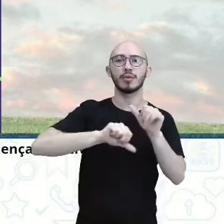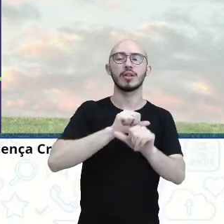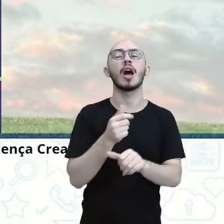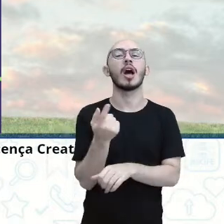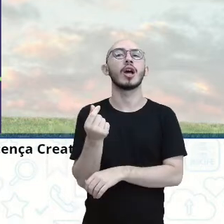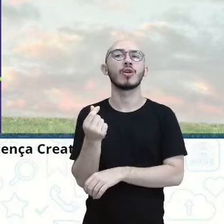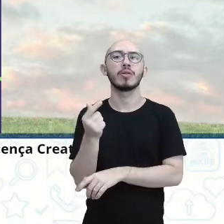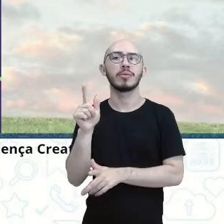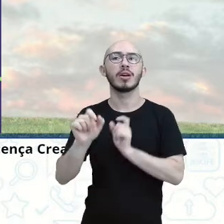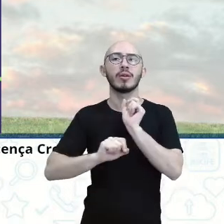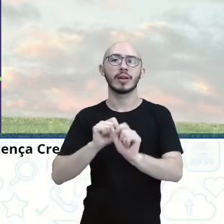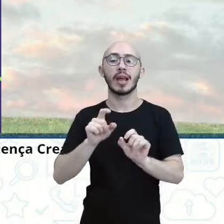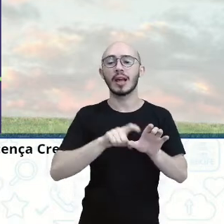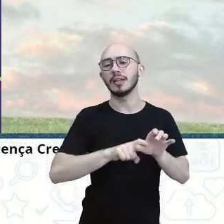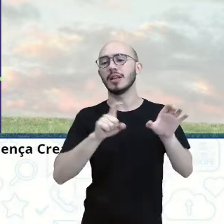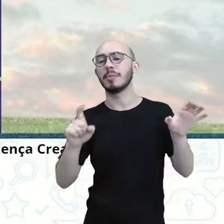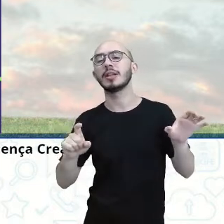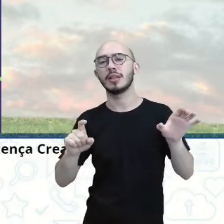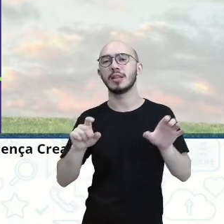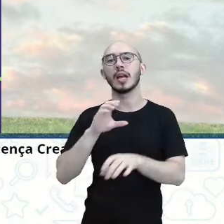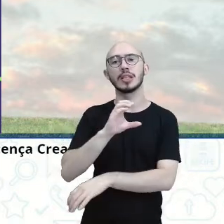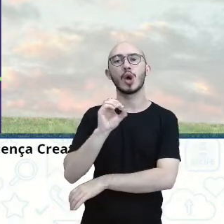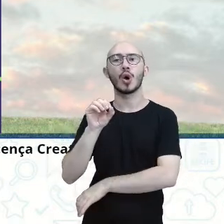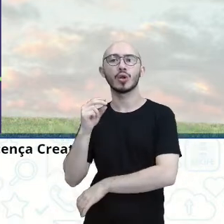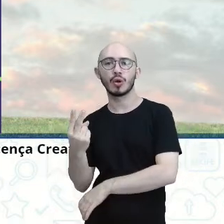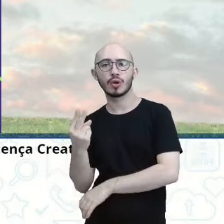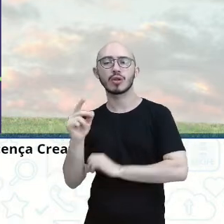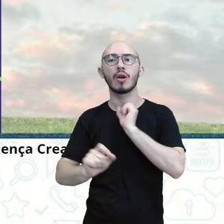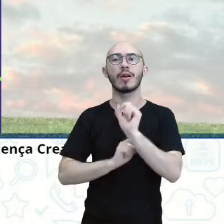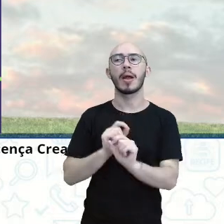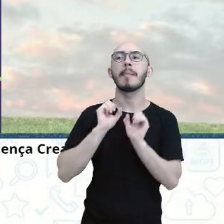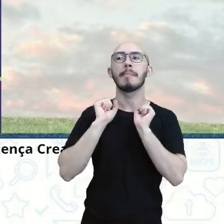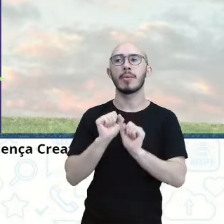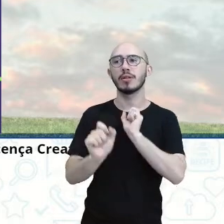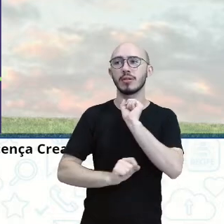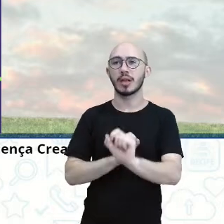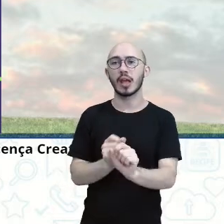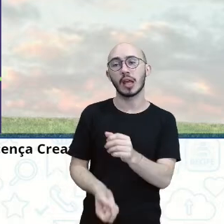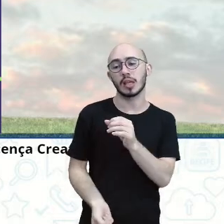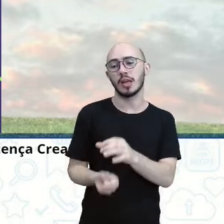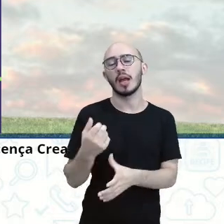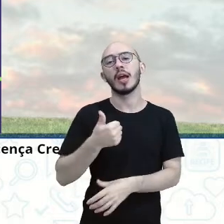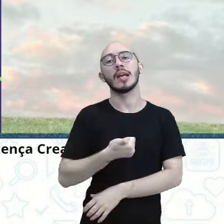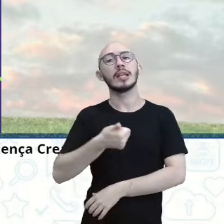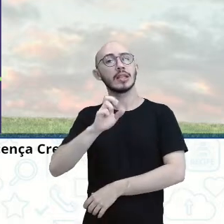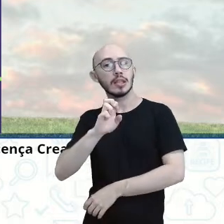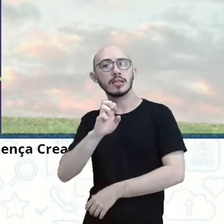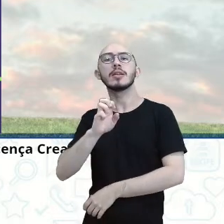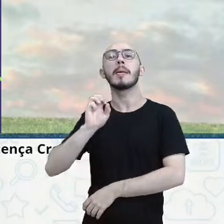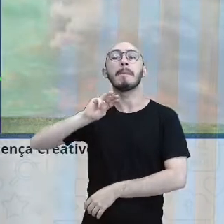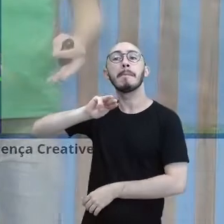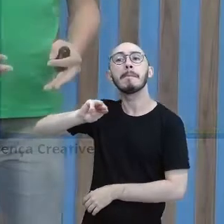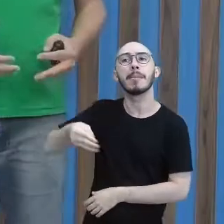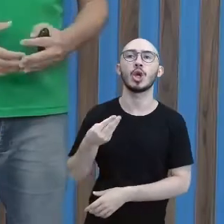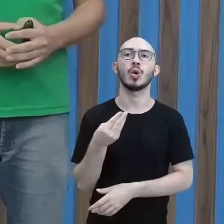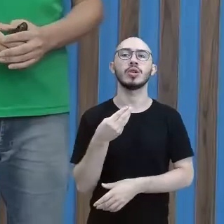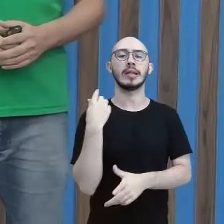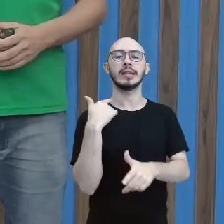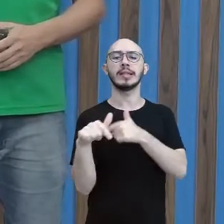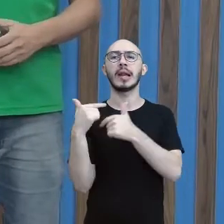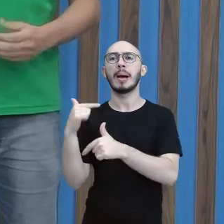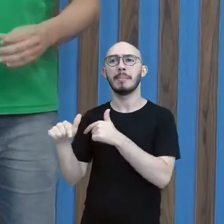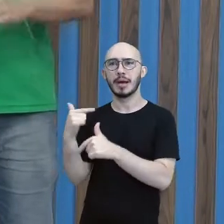dependente de carbono, isso poderia criar 15 milhões de empregos líquidos até 2030. Isso quer dizer que, né, cuidar do meio